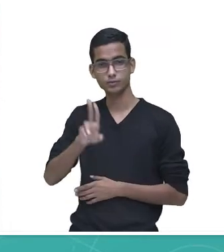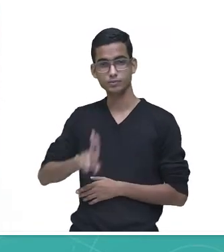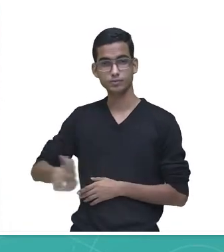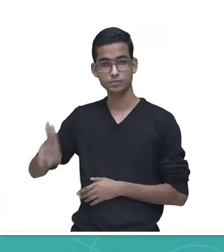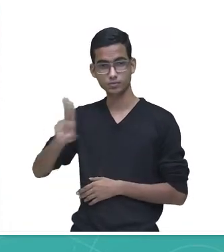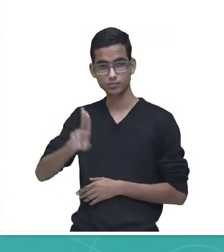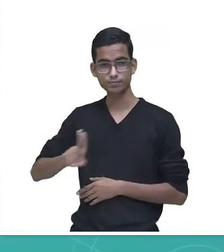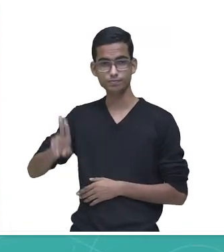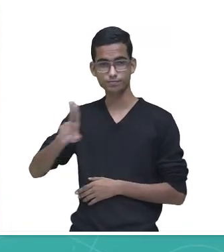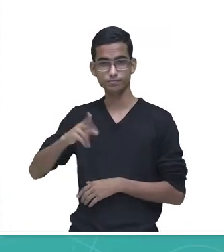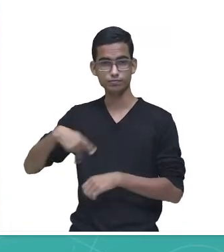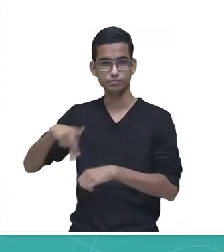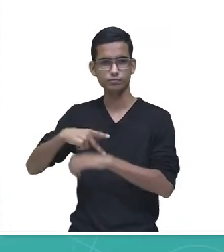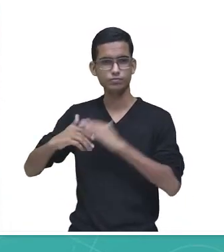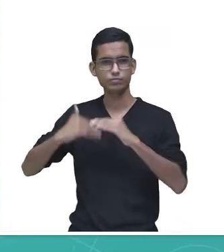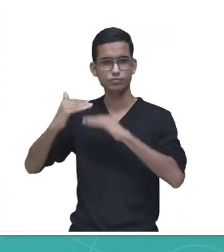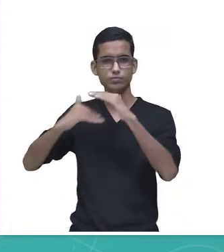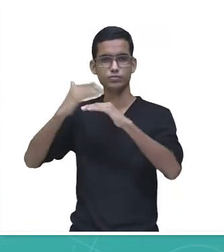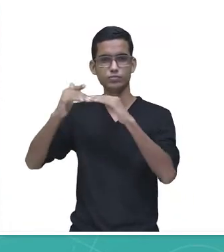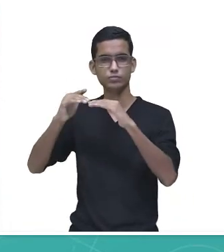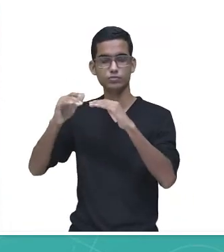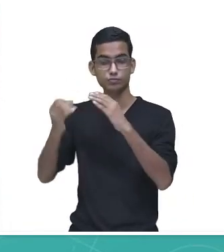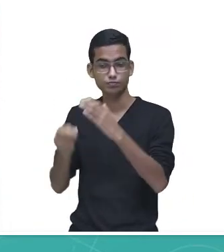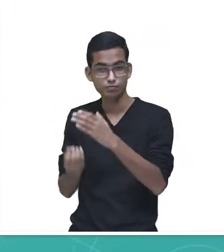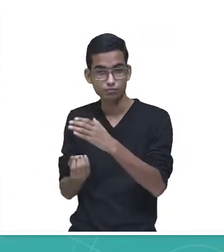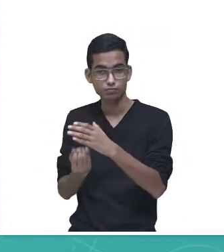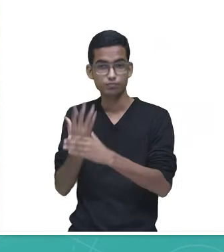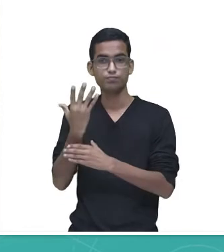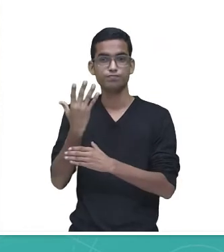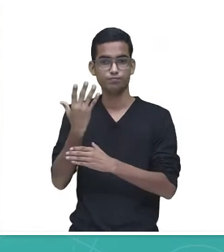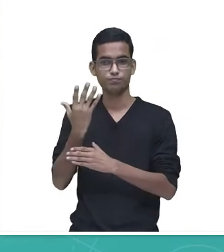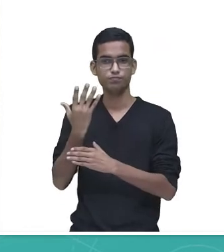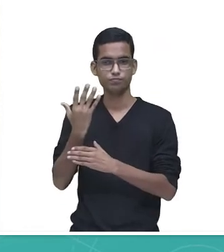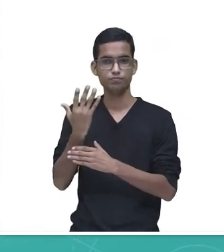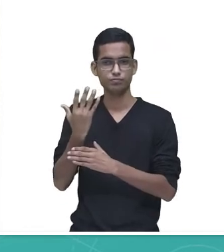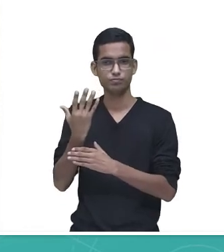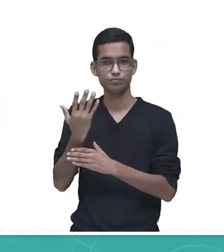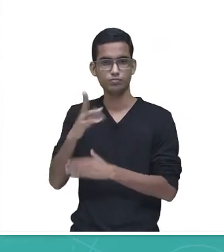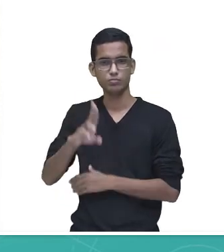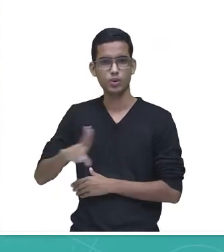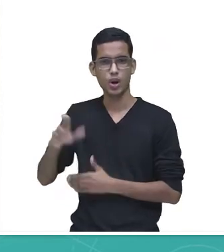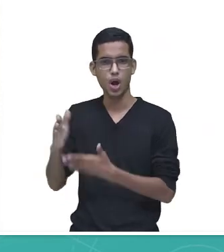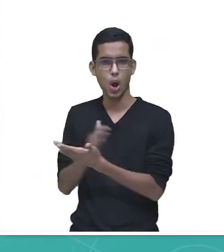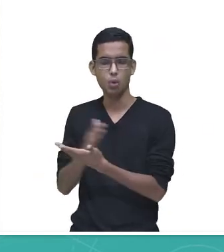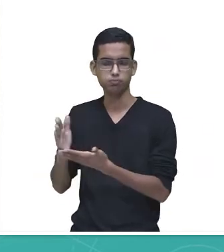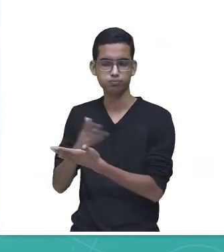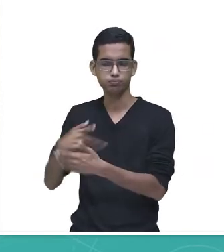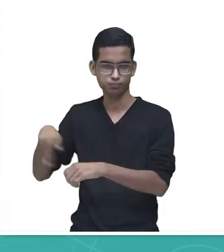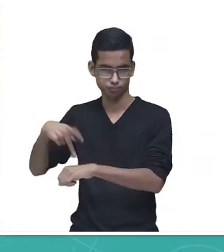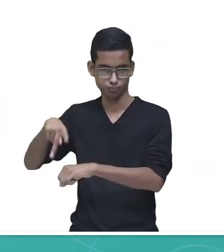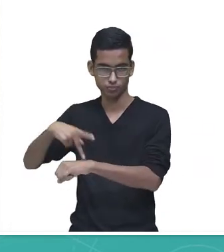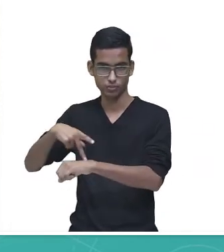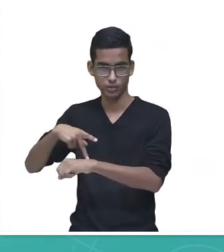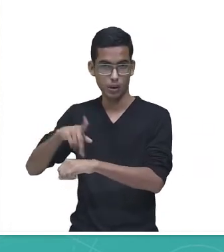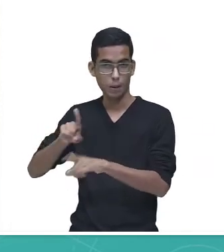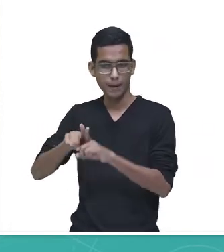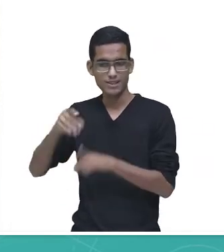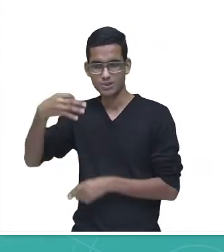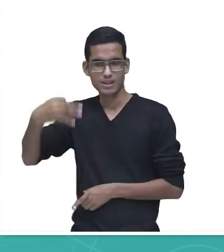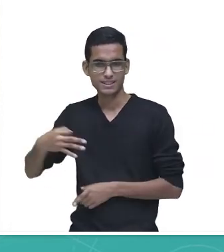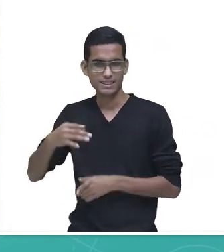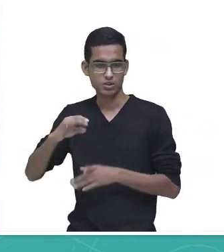países em desenvolvimento foi criado, né? Foi criado para alguns casos, mas não é correto para